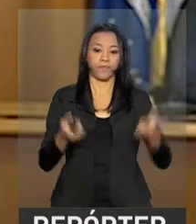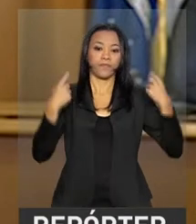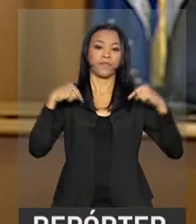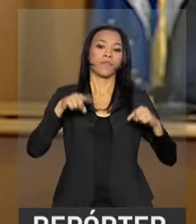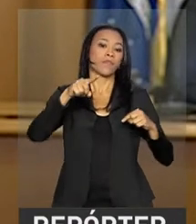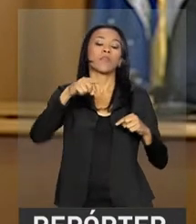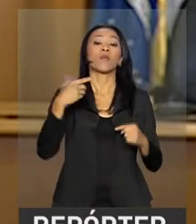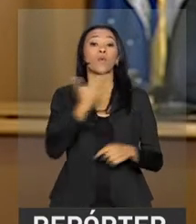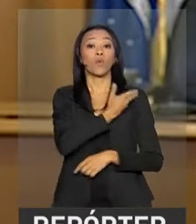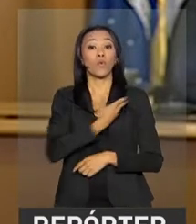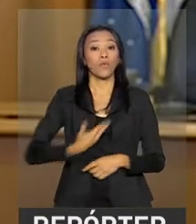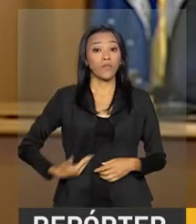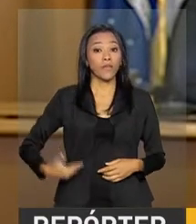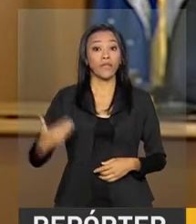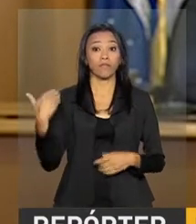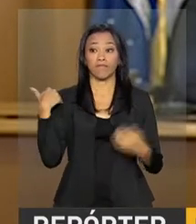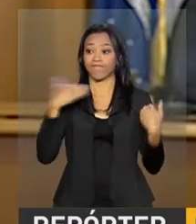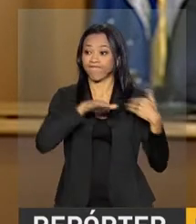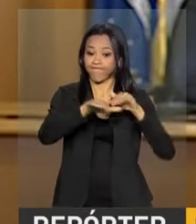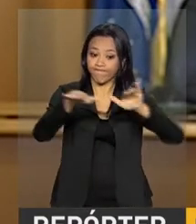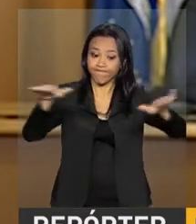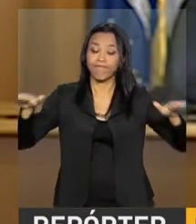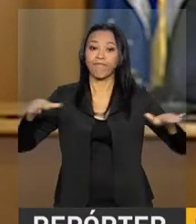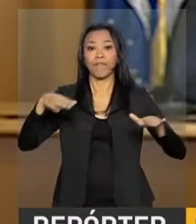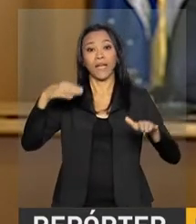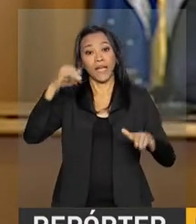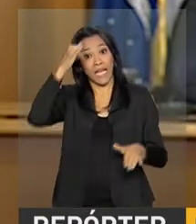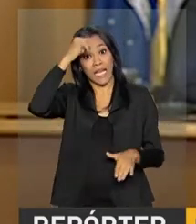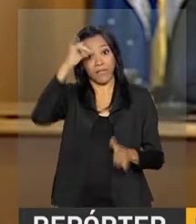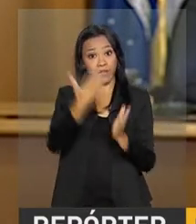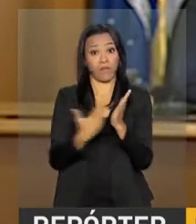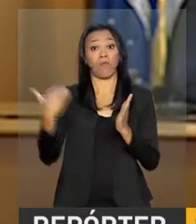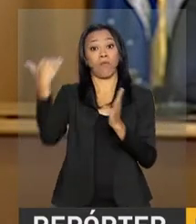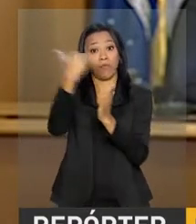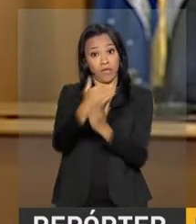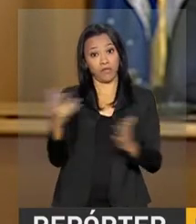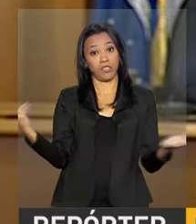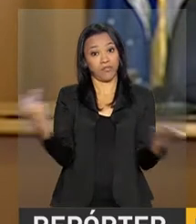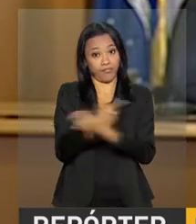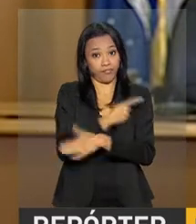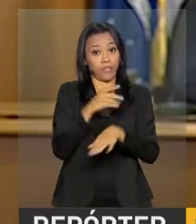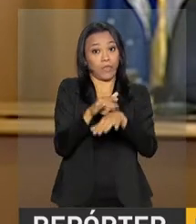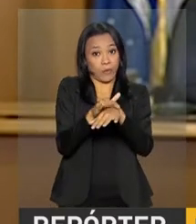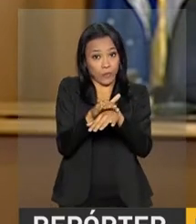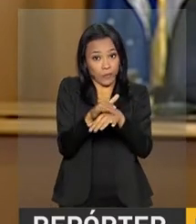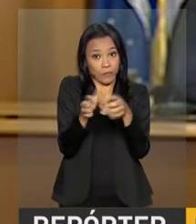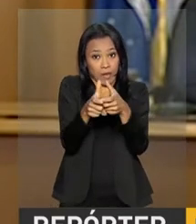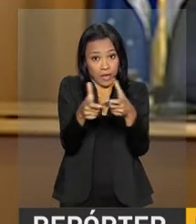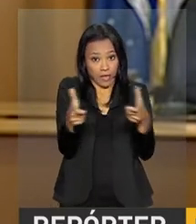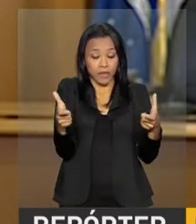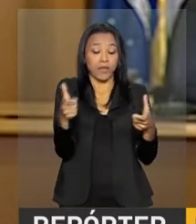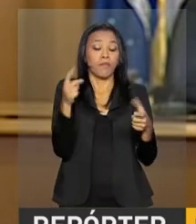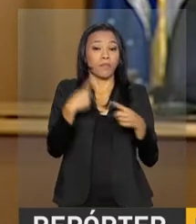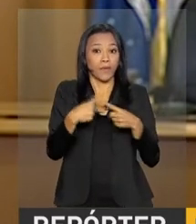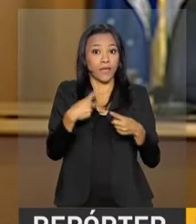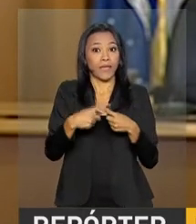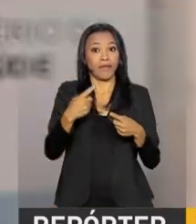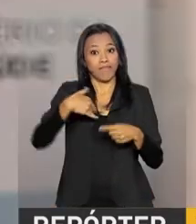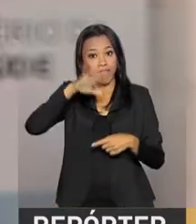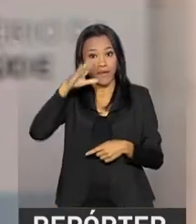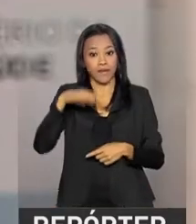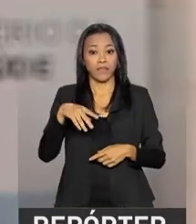mobiliza para evitar um novo aumento de casos neste ano já que nesse período aumenta a incidência de transmissão da febre